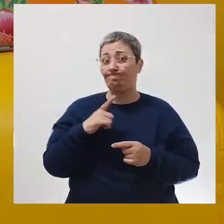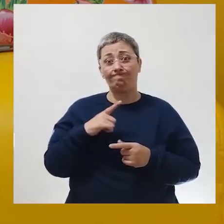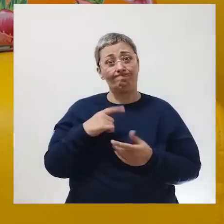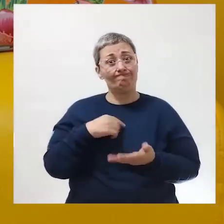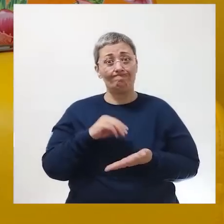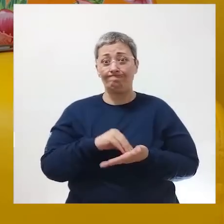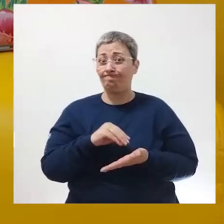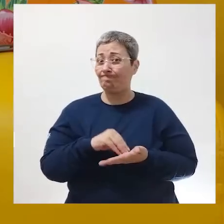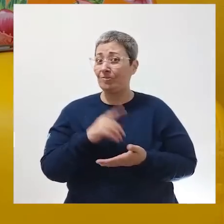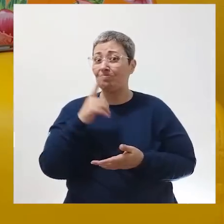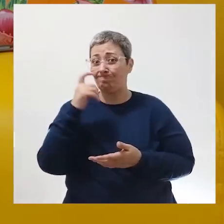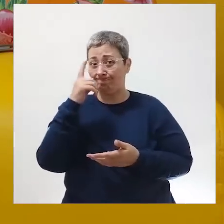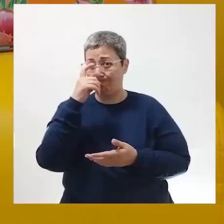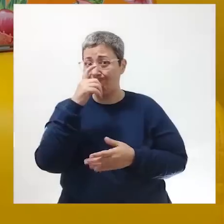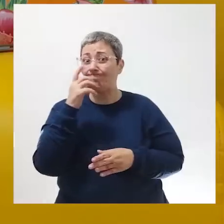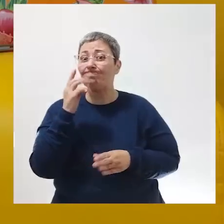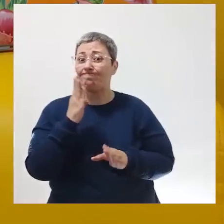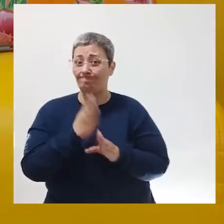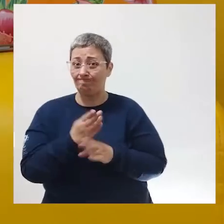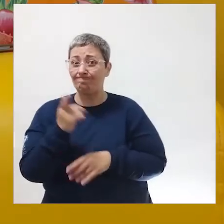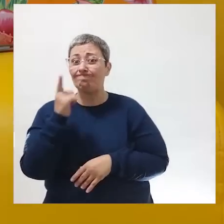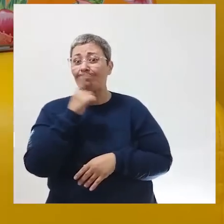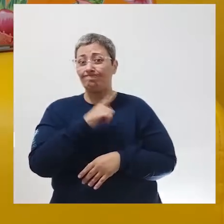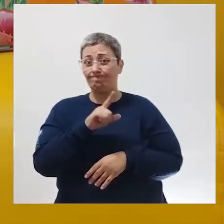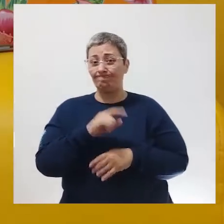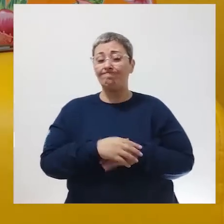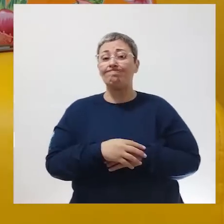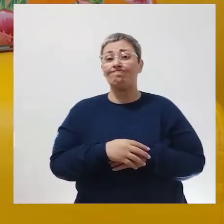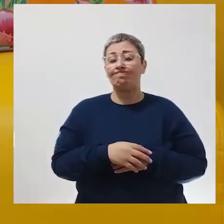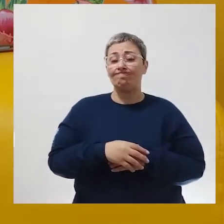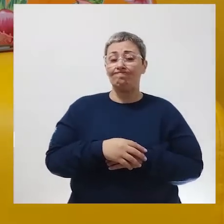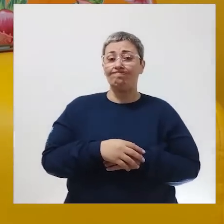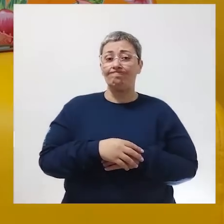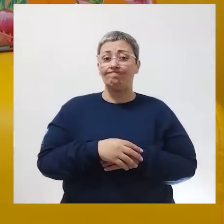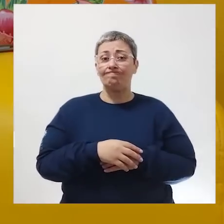Este também está difícil de conseguir.